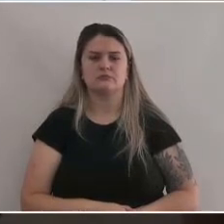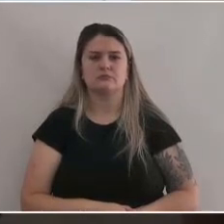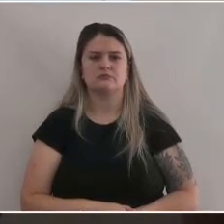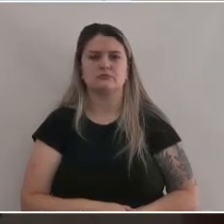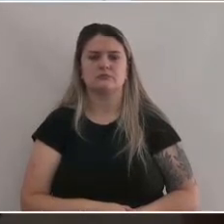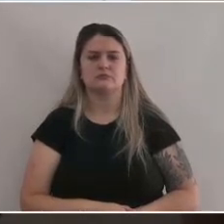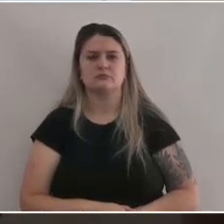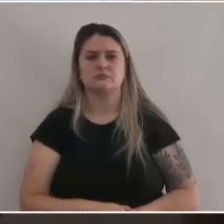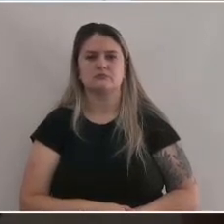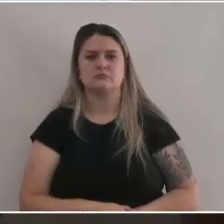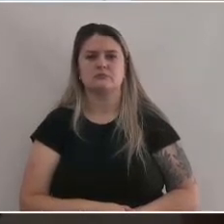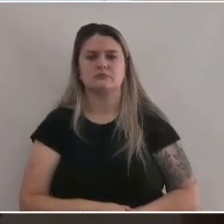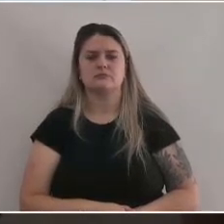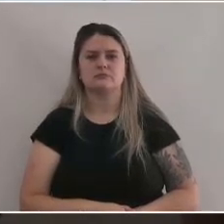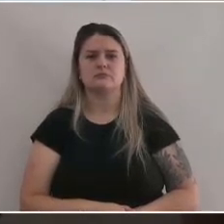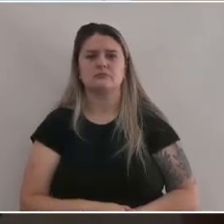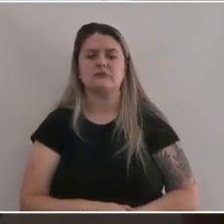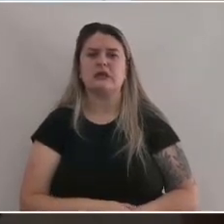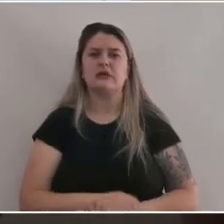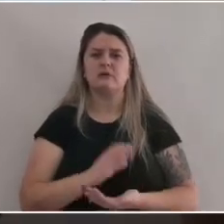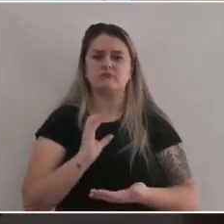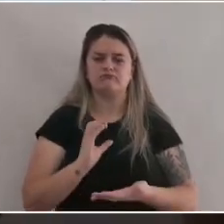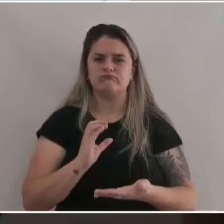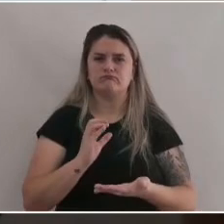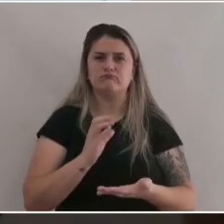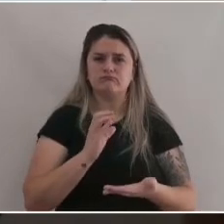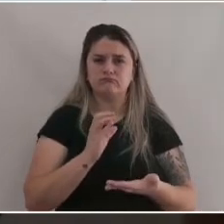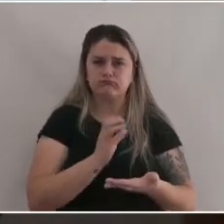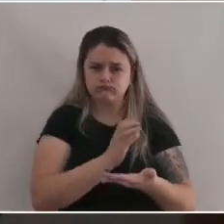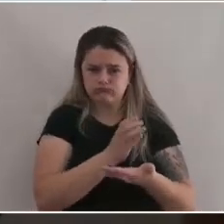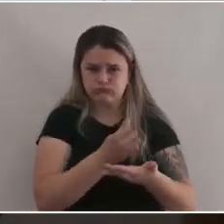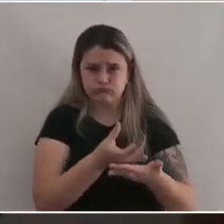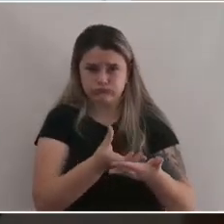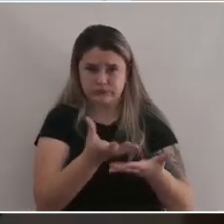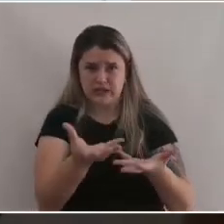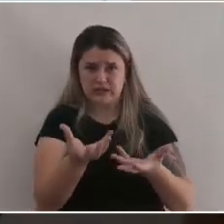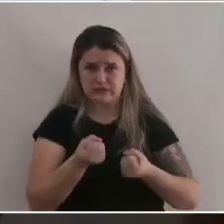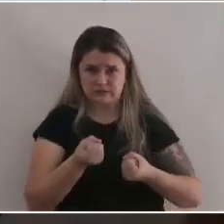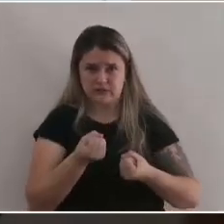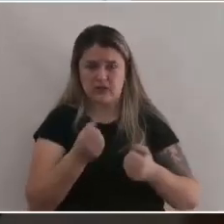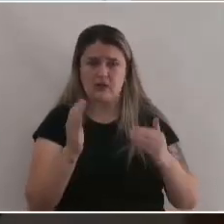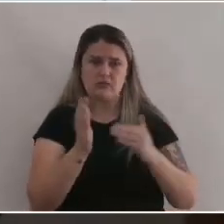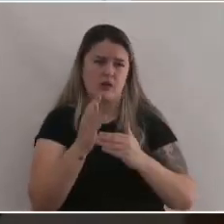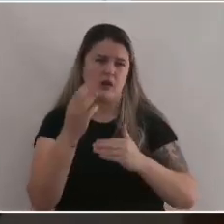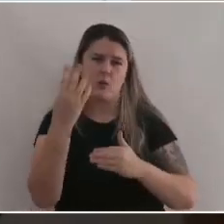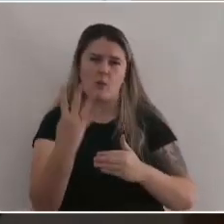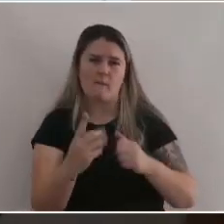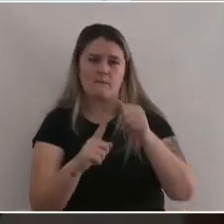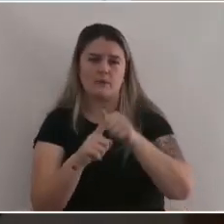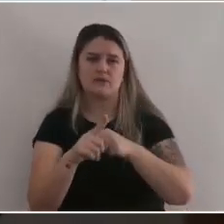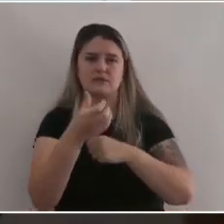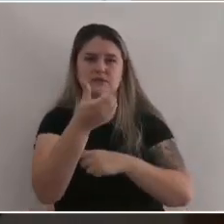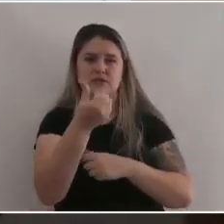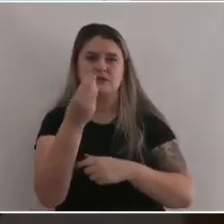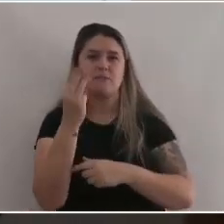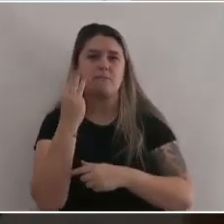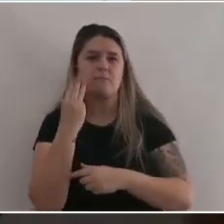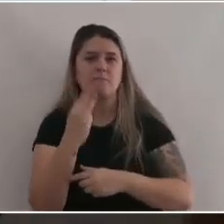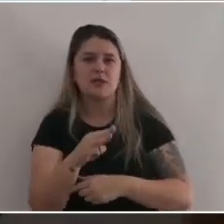Receita versus despesa. Transferência recebida até o terceiro quadrimestre, 6 milhões e